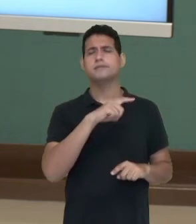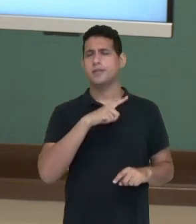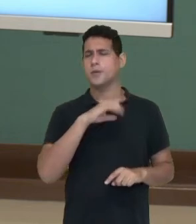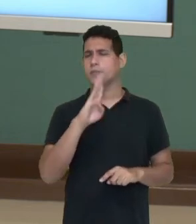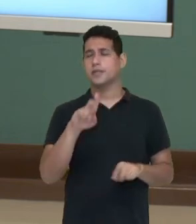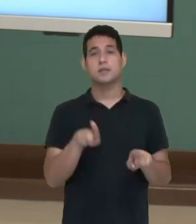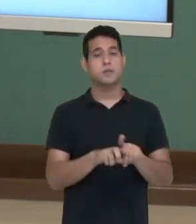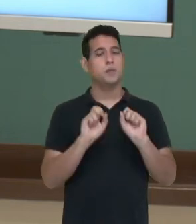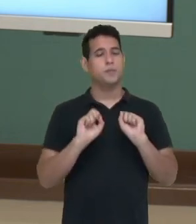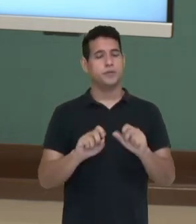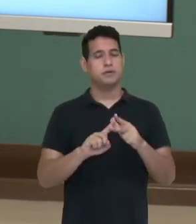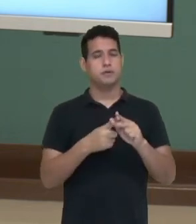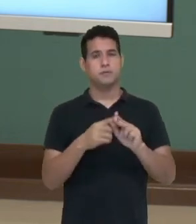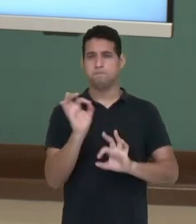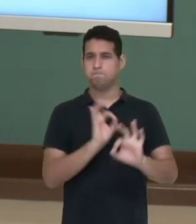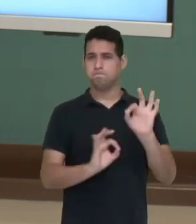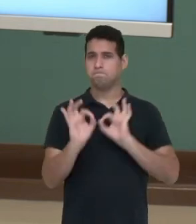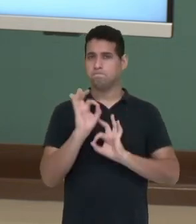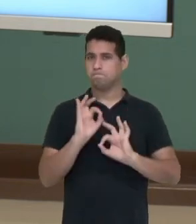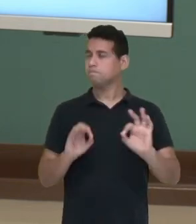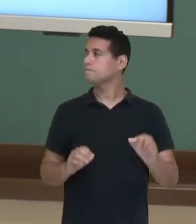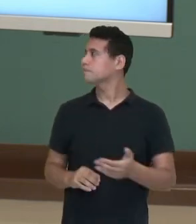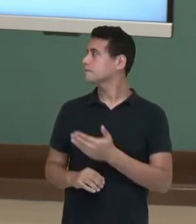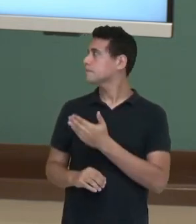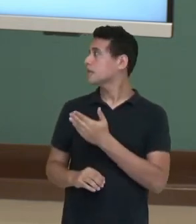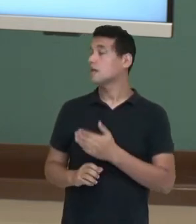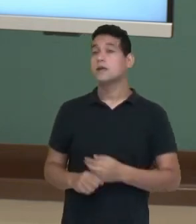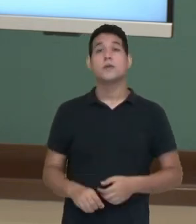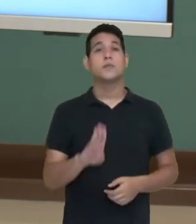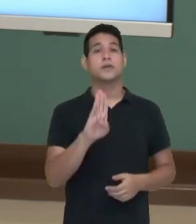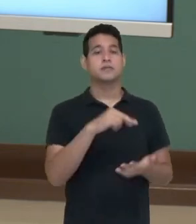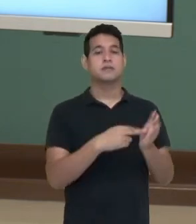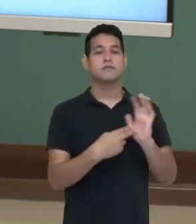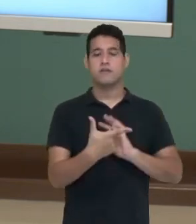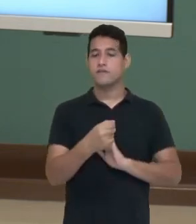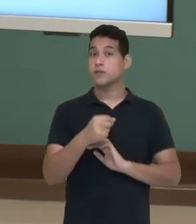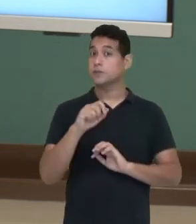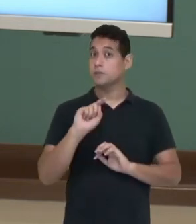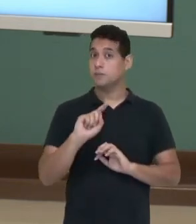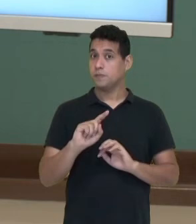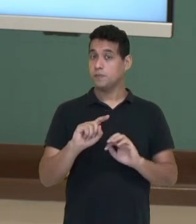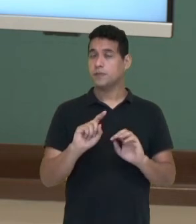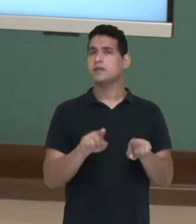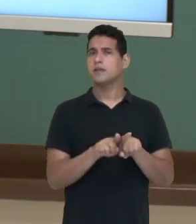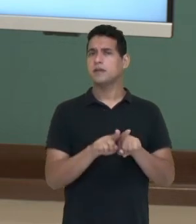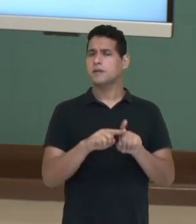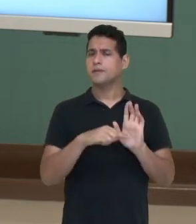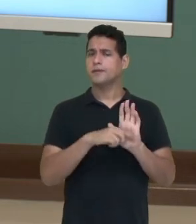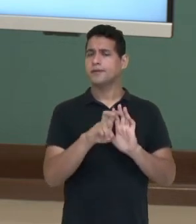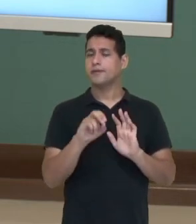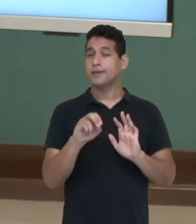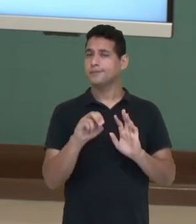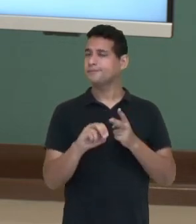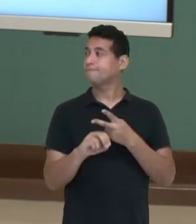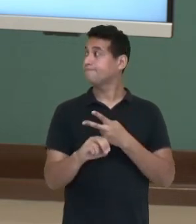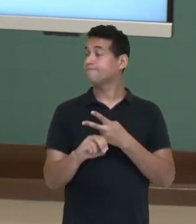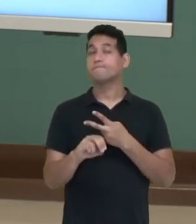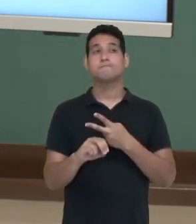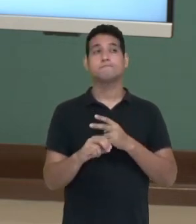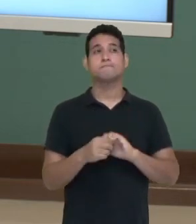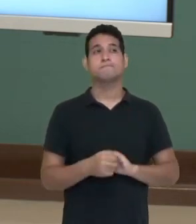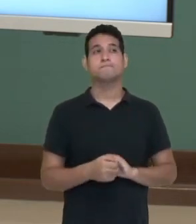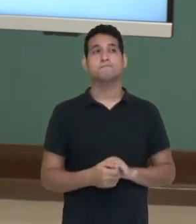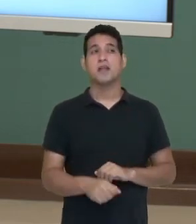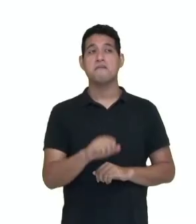b, posso montar a minha equação. Olha lá, ó. Se o b vale 20.000 e o a vale menos 500, v é igual a at